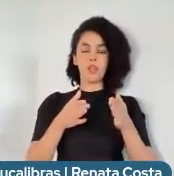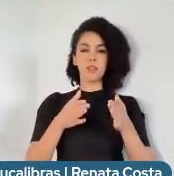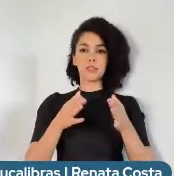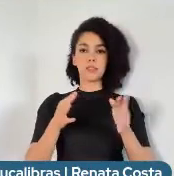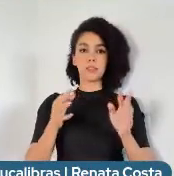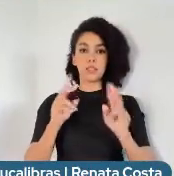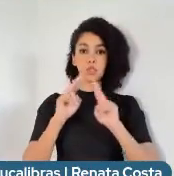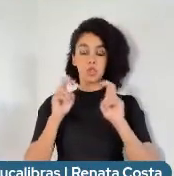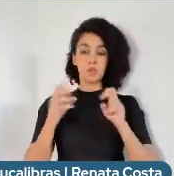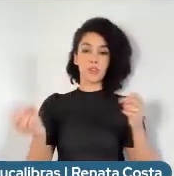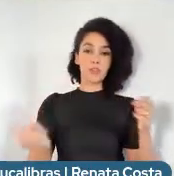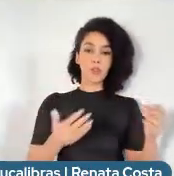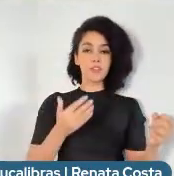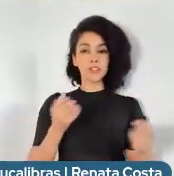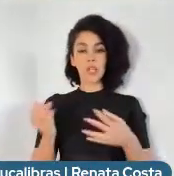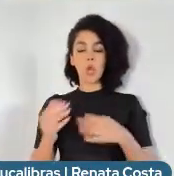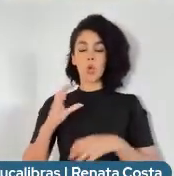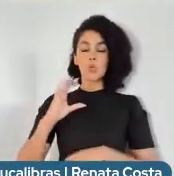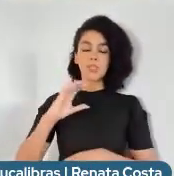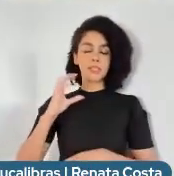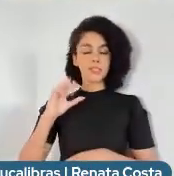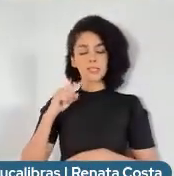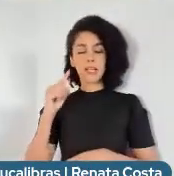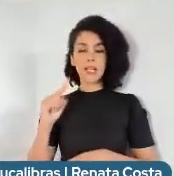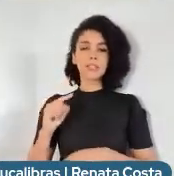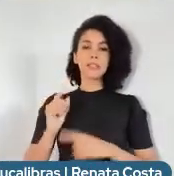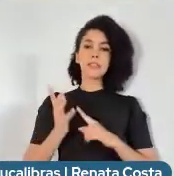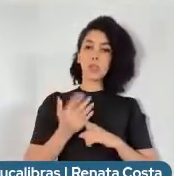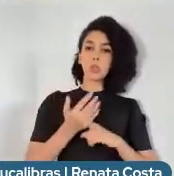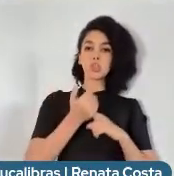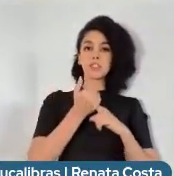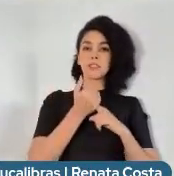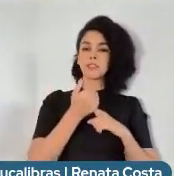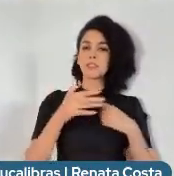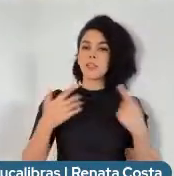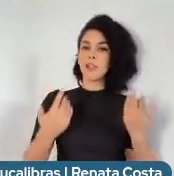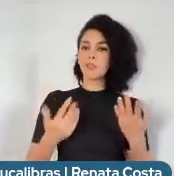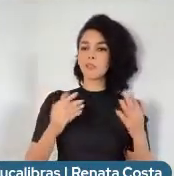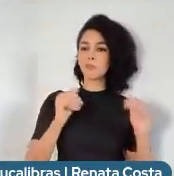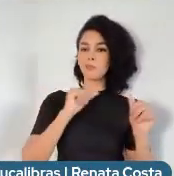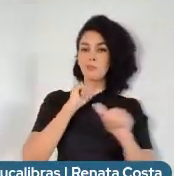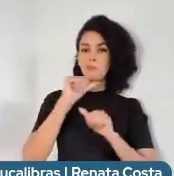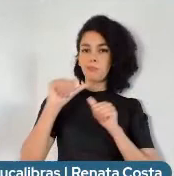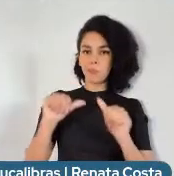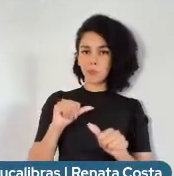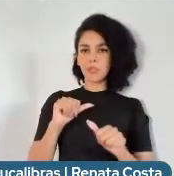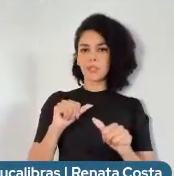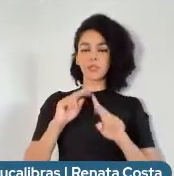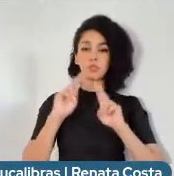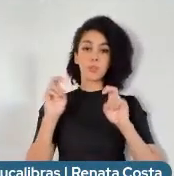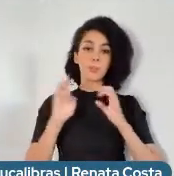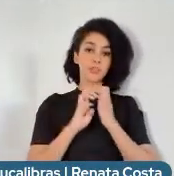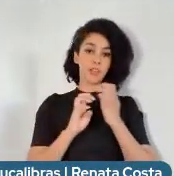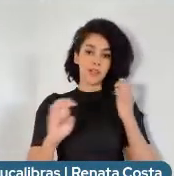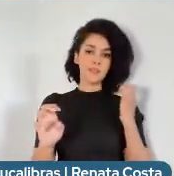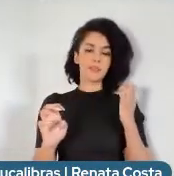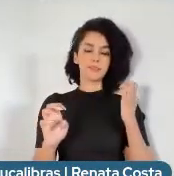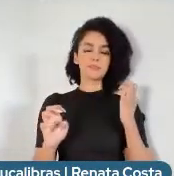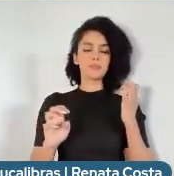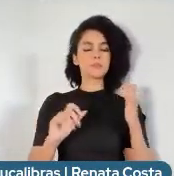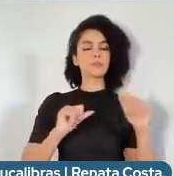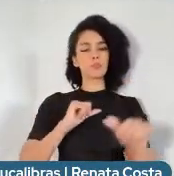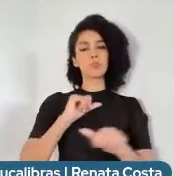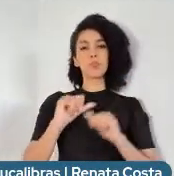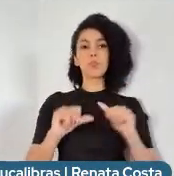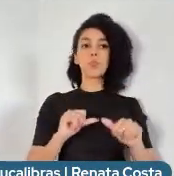relacionadas à inovação, ciência, tecnologia, aí o cenário ele muda um pouco. A questão das engenharias, esse cenário ele muda um